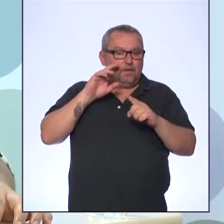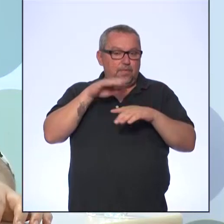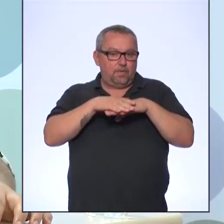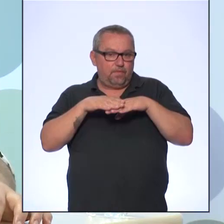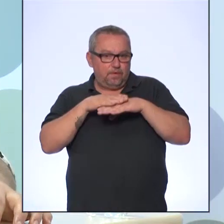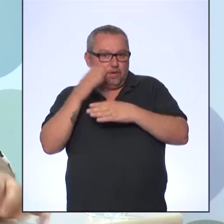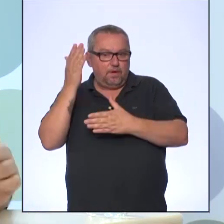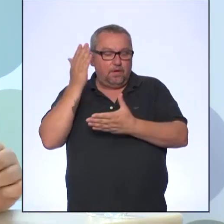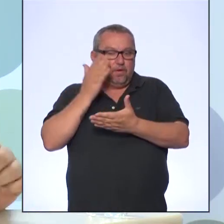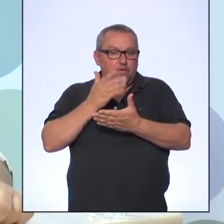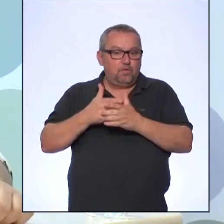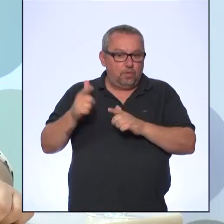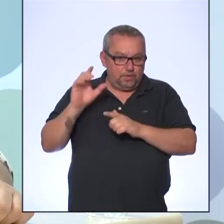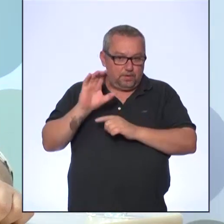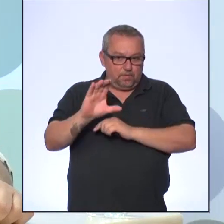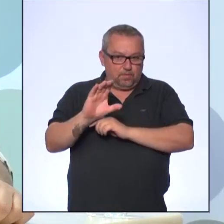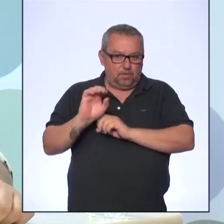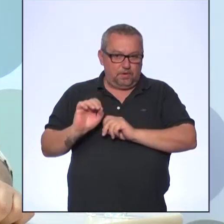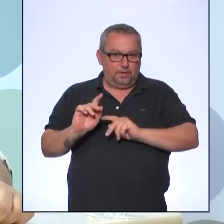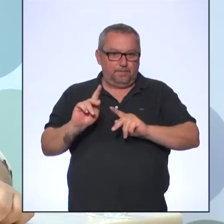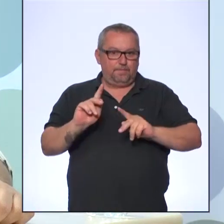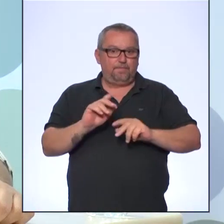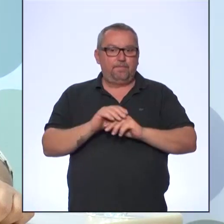conversar sobre a aula, tudo bem?